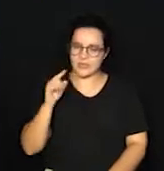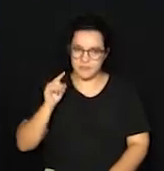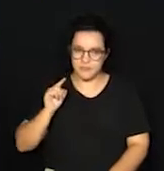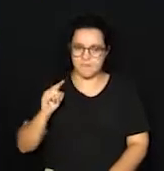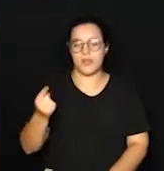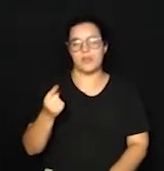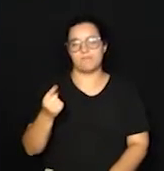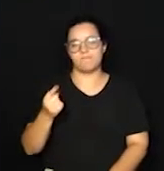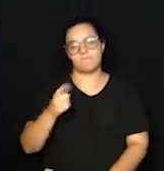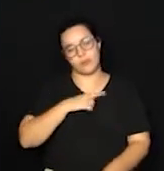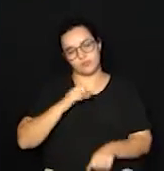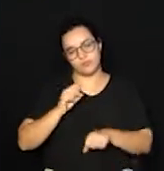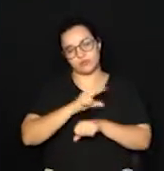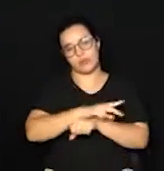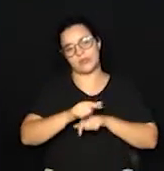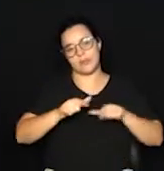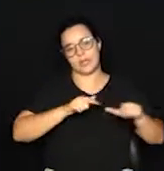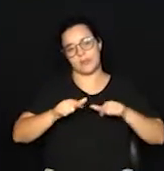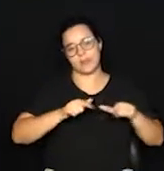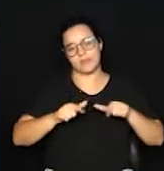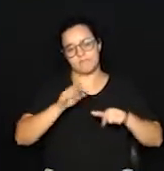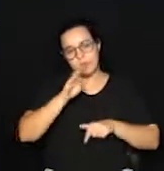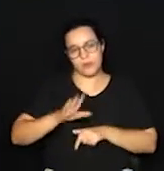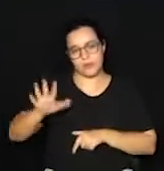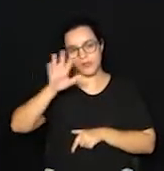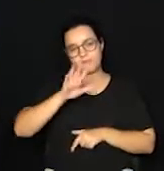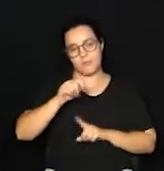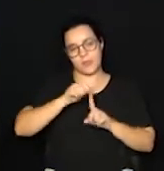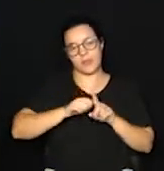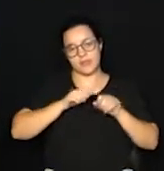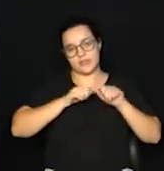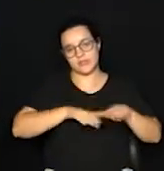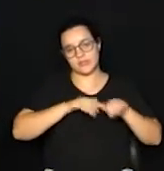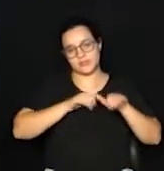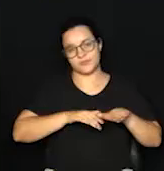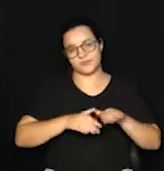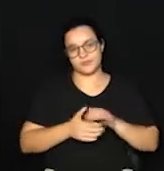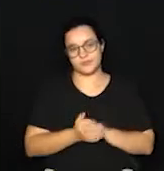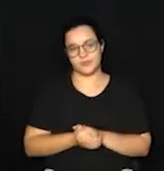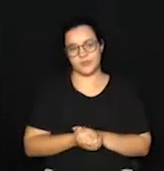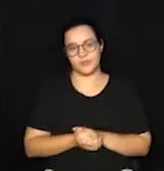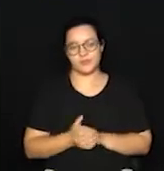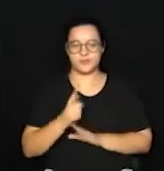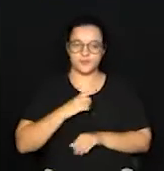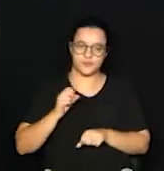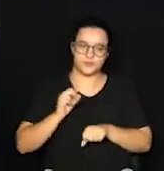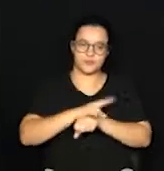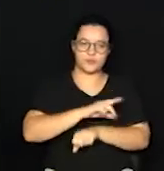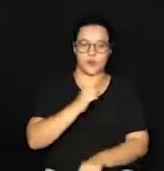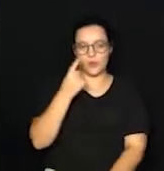313.564 postos de trabalho em setembro de 2020, com a admissão de